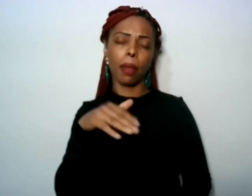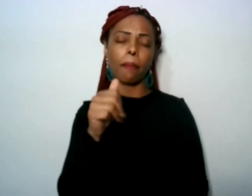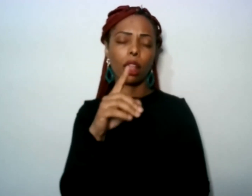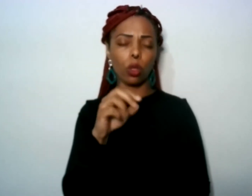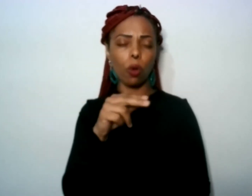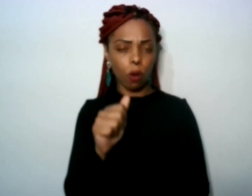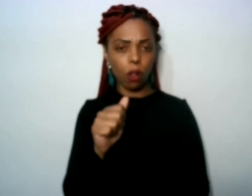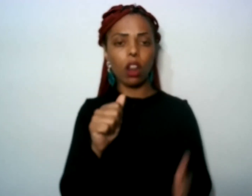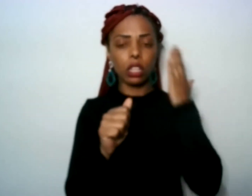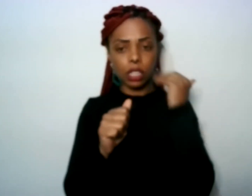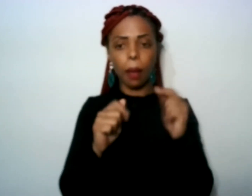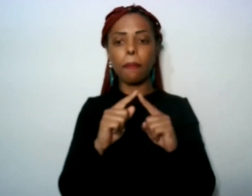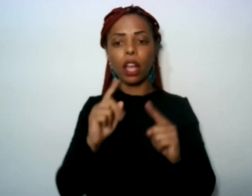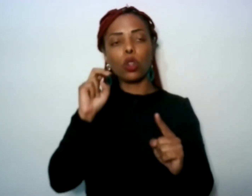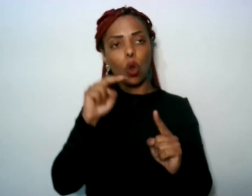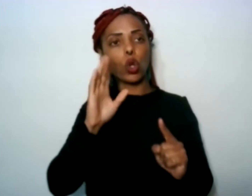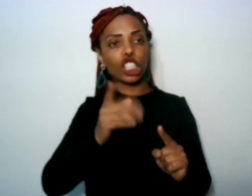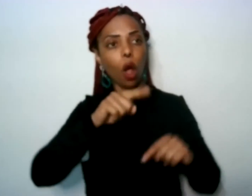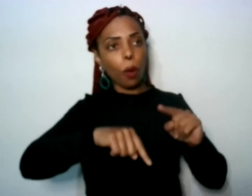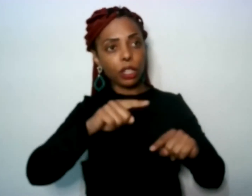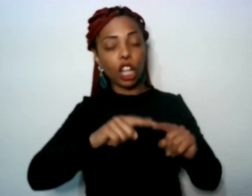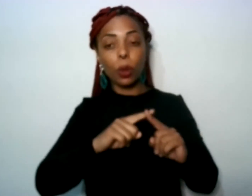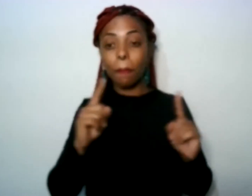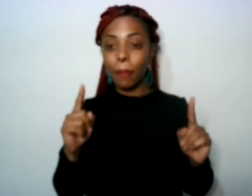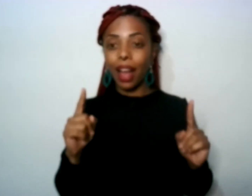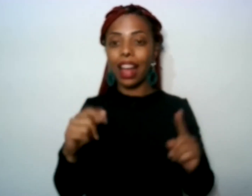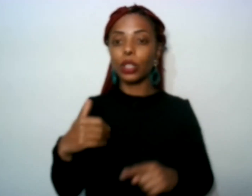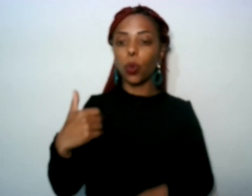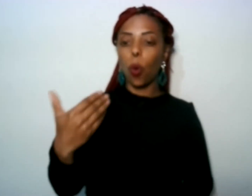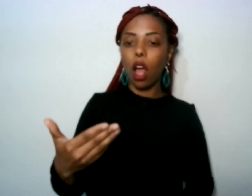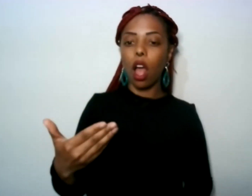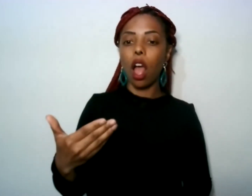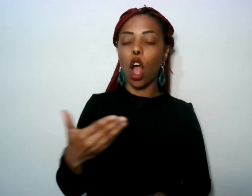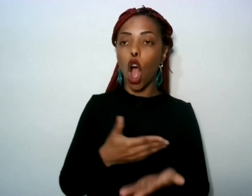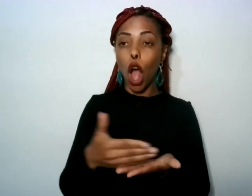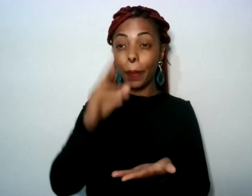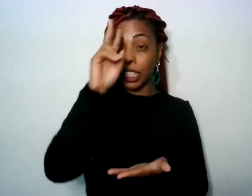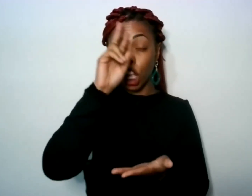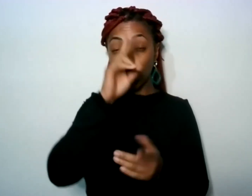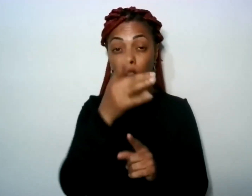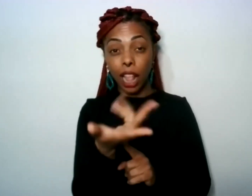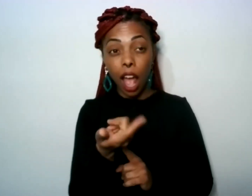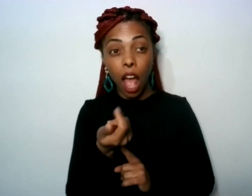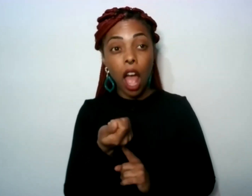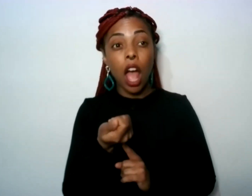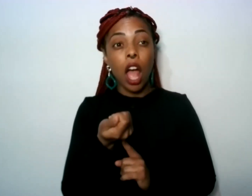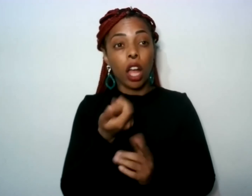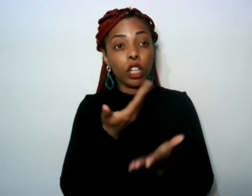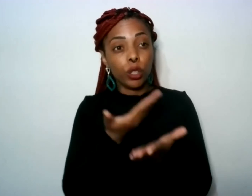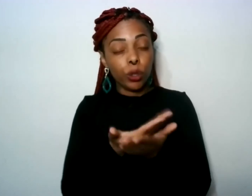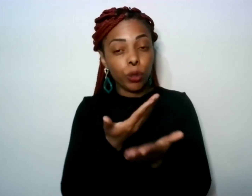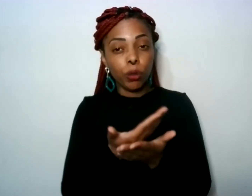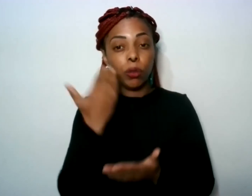para aquele objeto mas ao entrar mesmo na história da arte entender e na pesquisa a gente faz